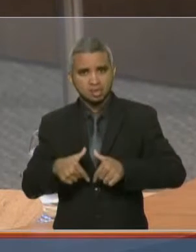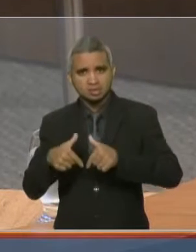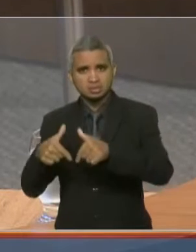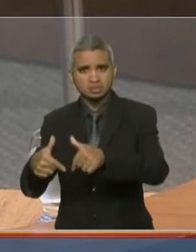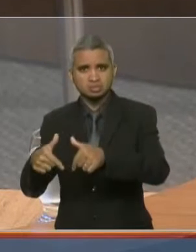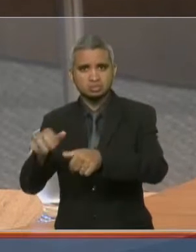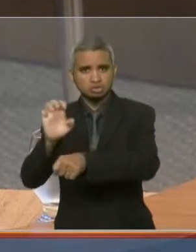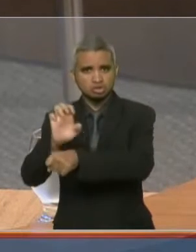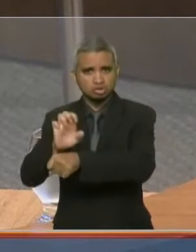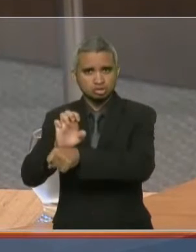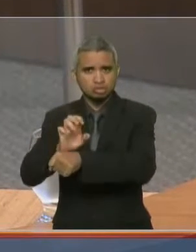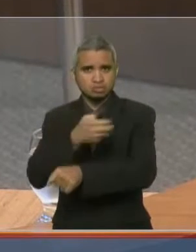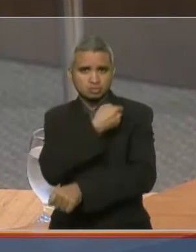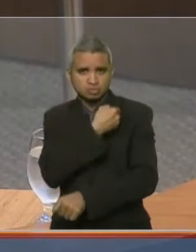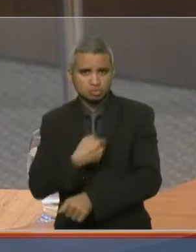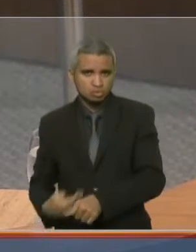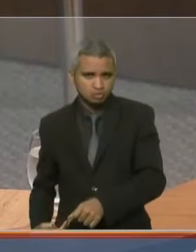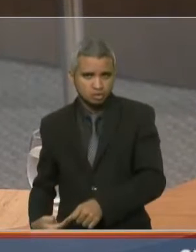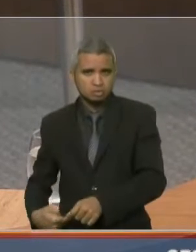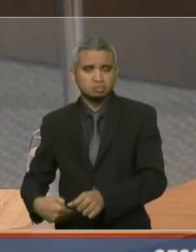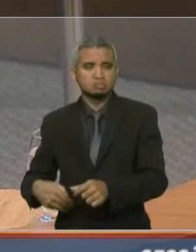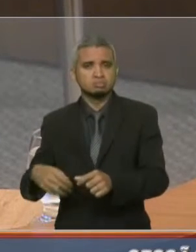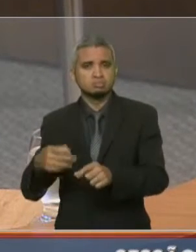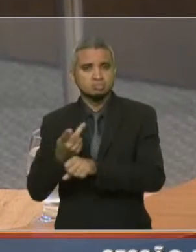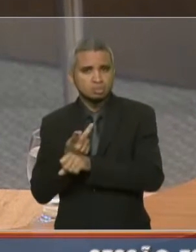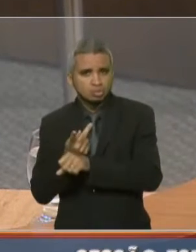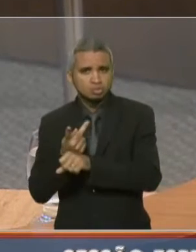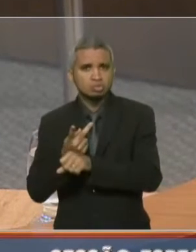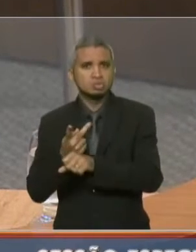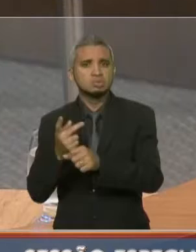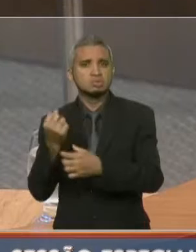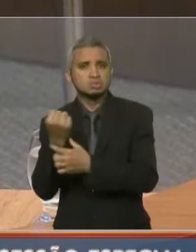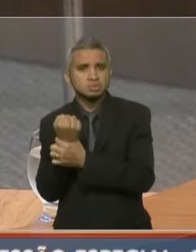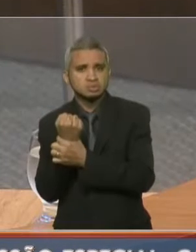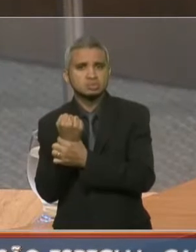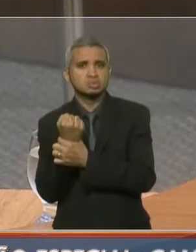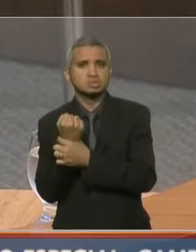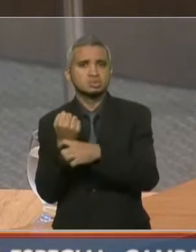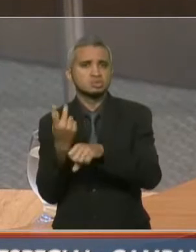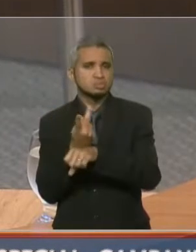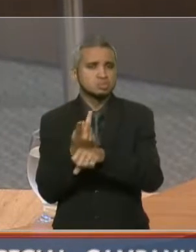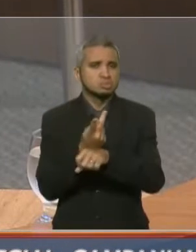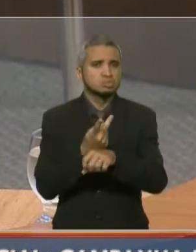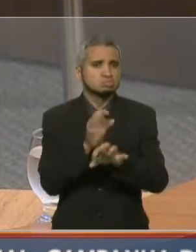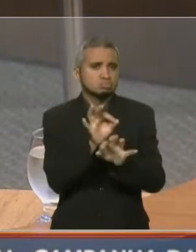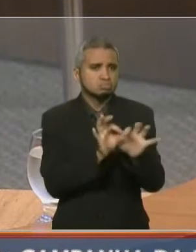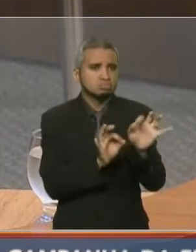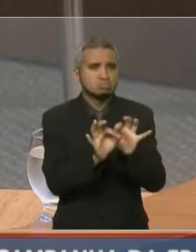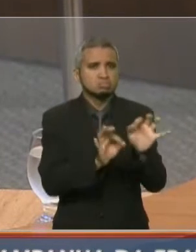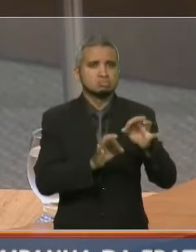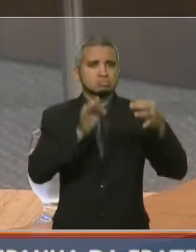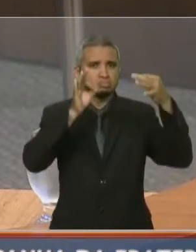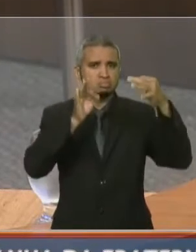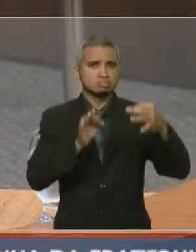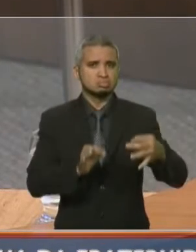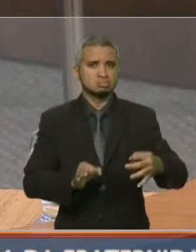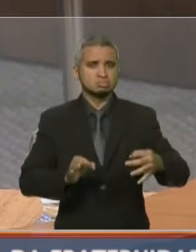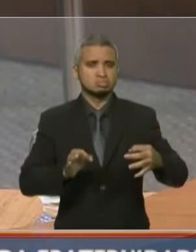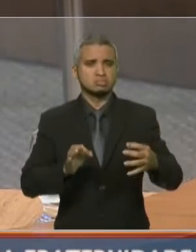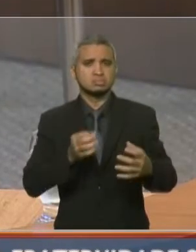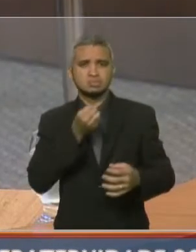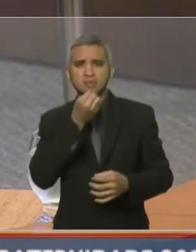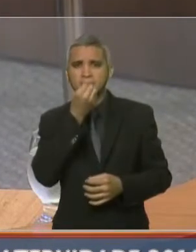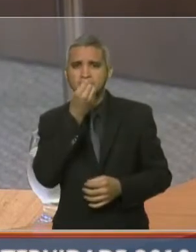Estado, que busca garantir a segurança, que busca garantir a ordem, que busca garantir o bem-estar,